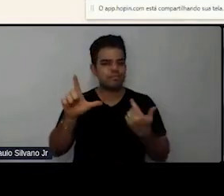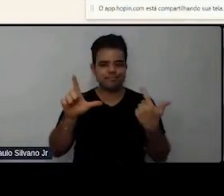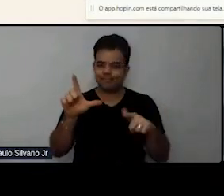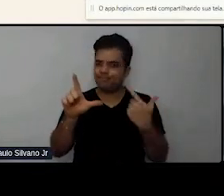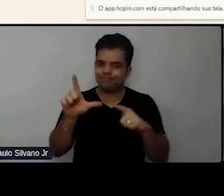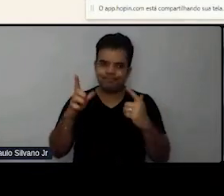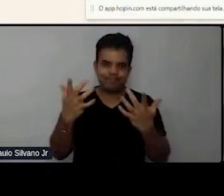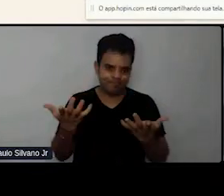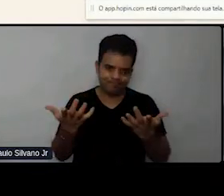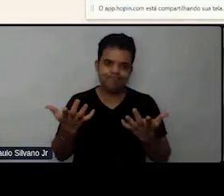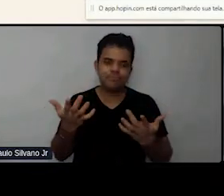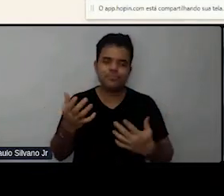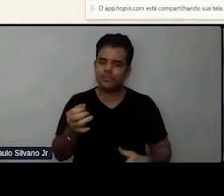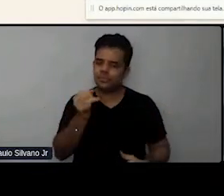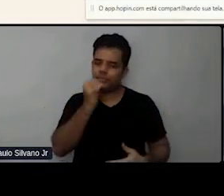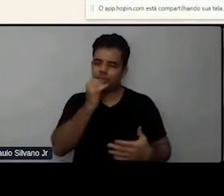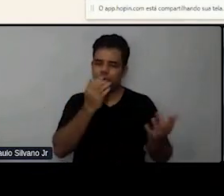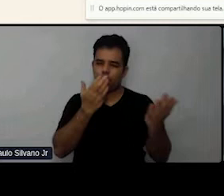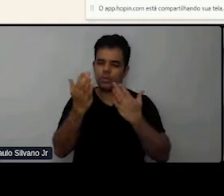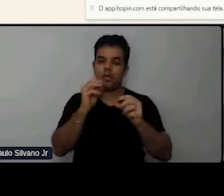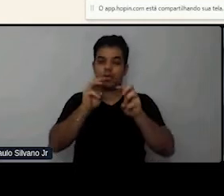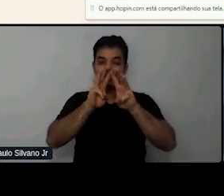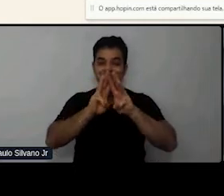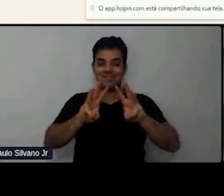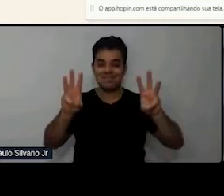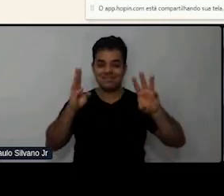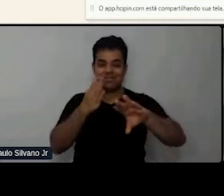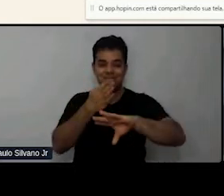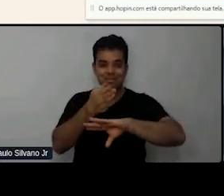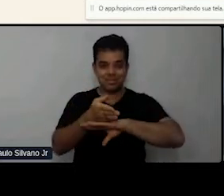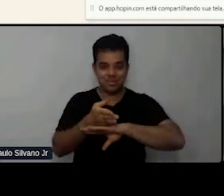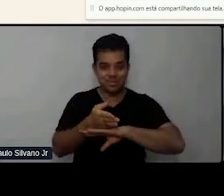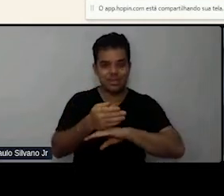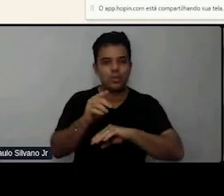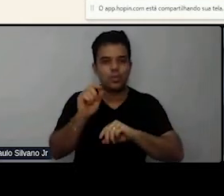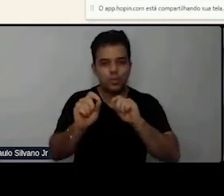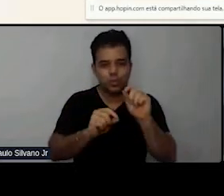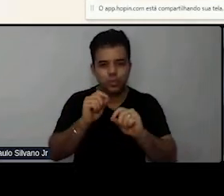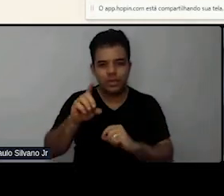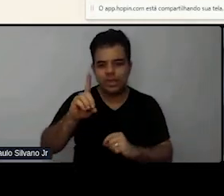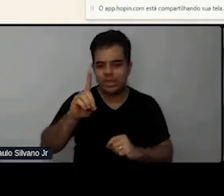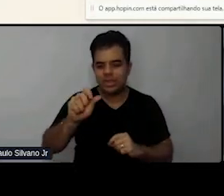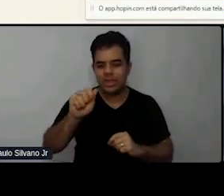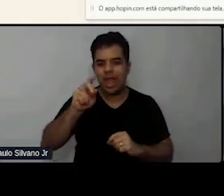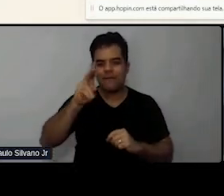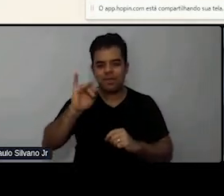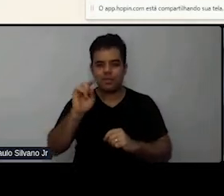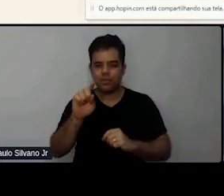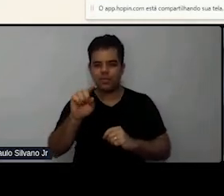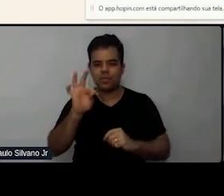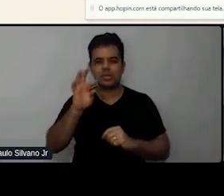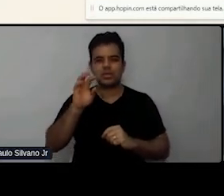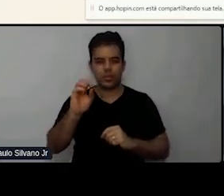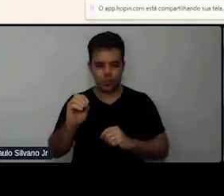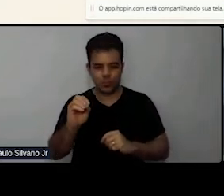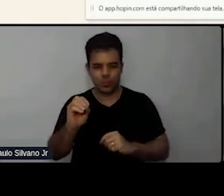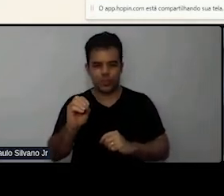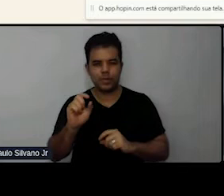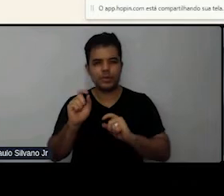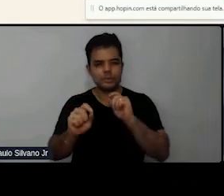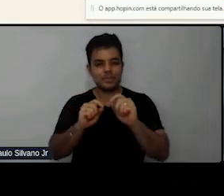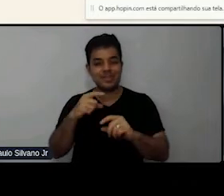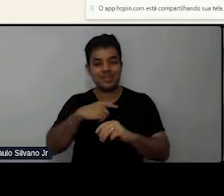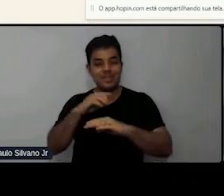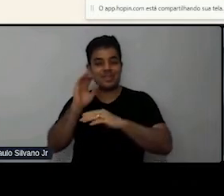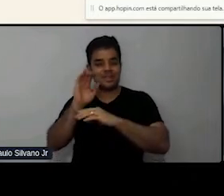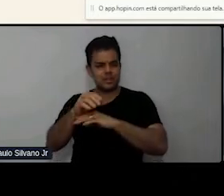Por exemplo, o site dev.to, né, TO, ele tem